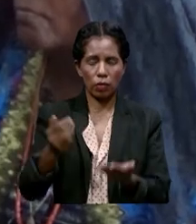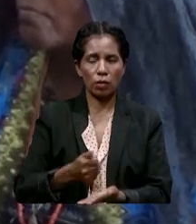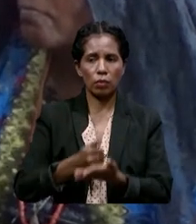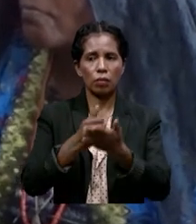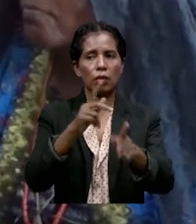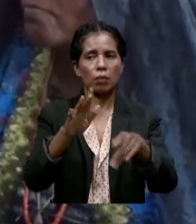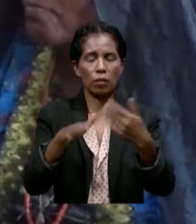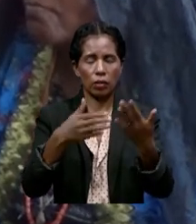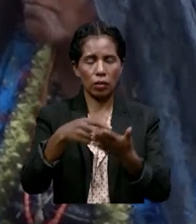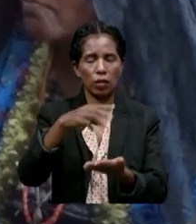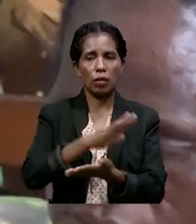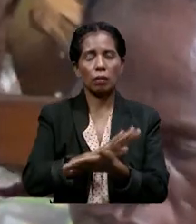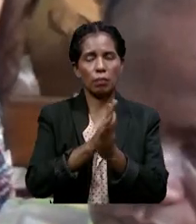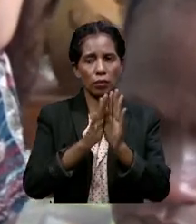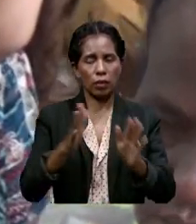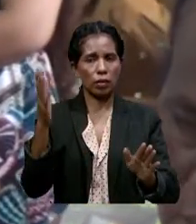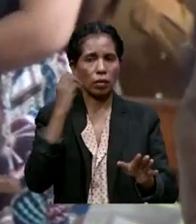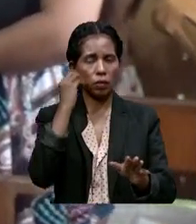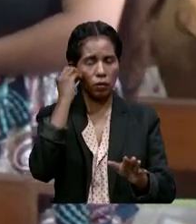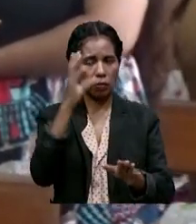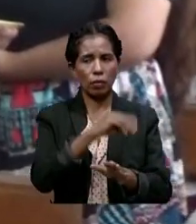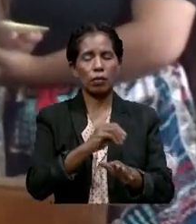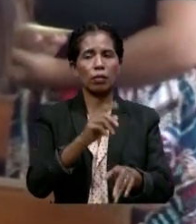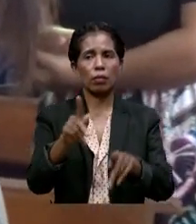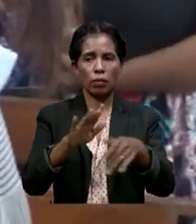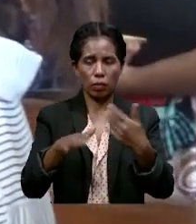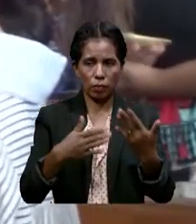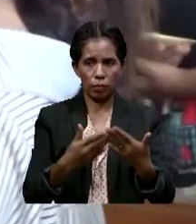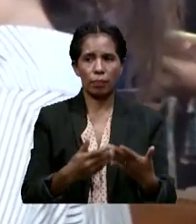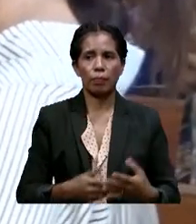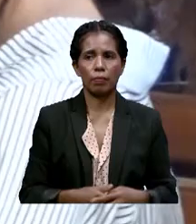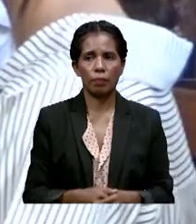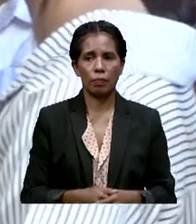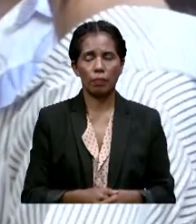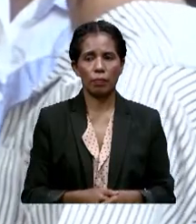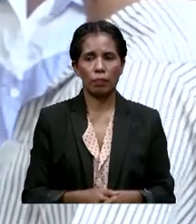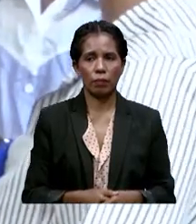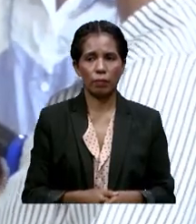Odihari Unidade no Paz e Malara no Mos e a Sociedade Nelet.